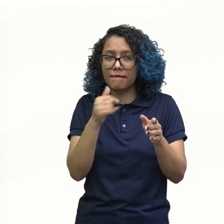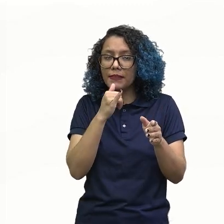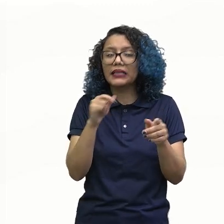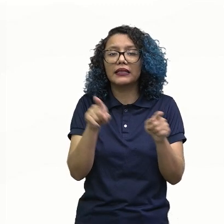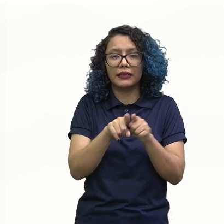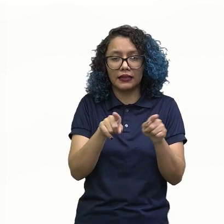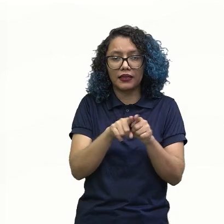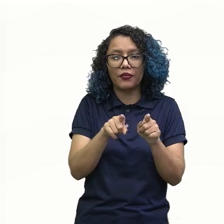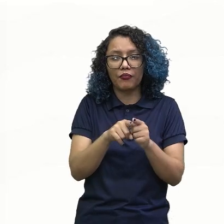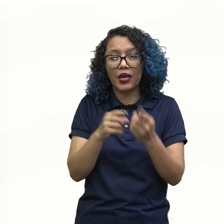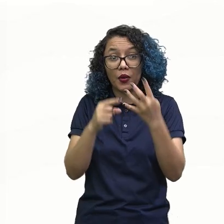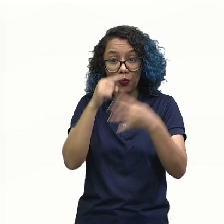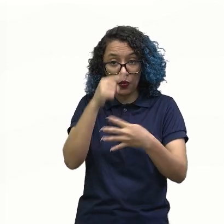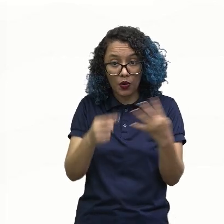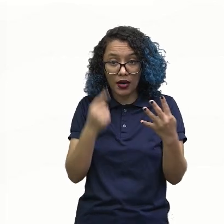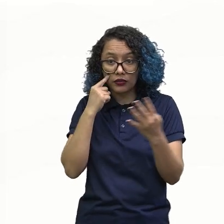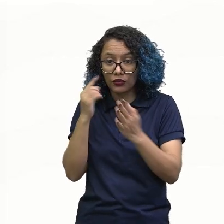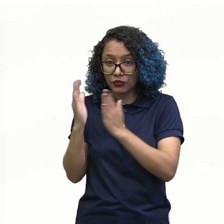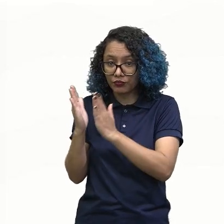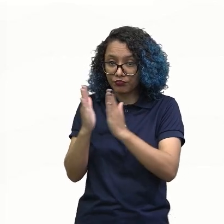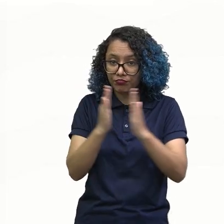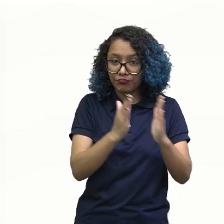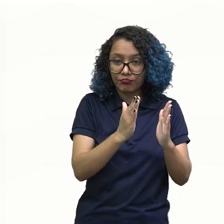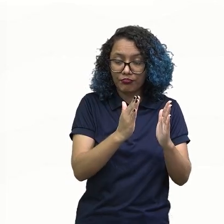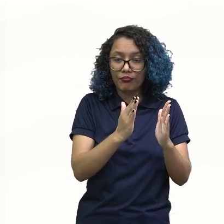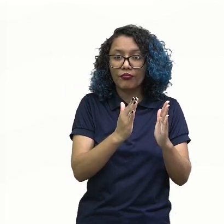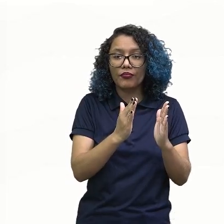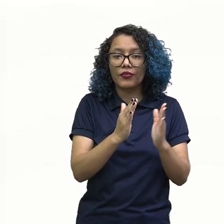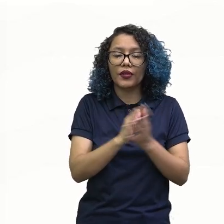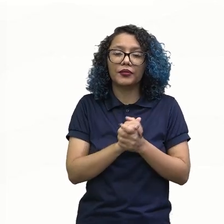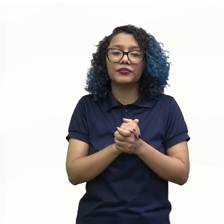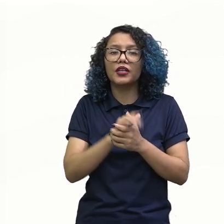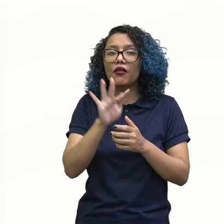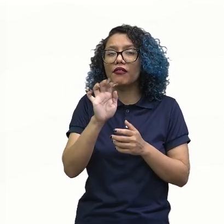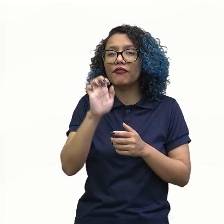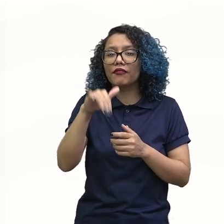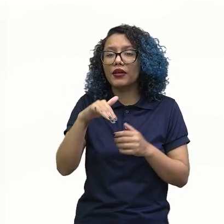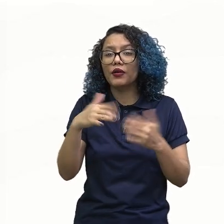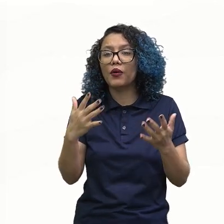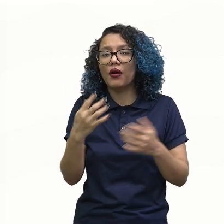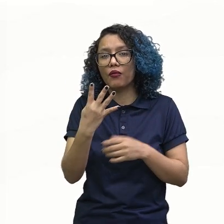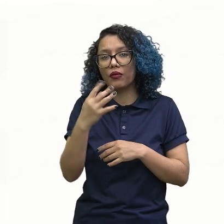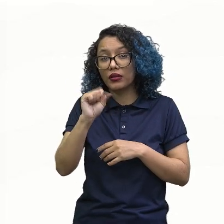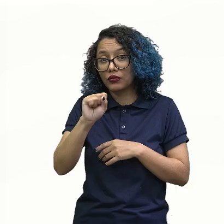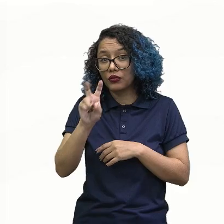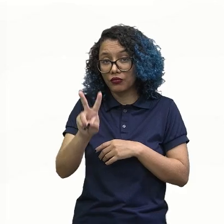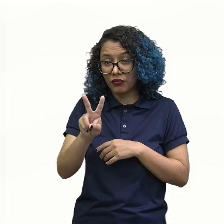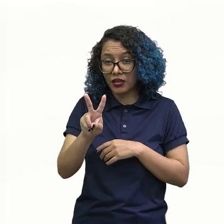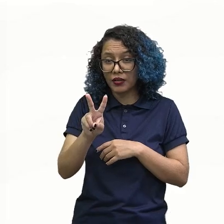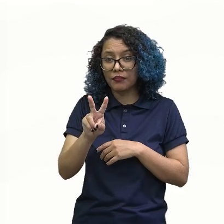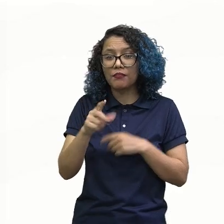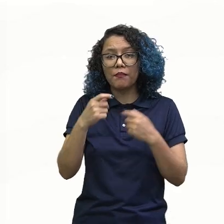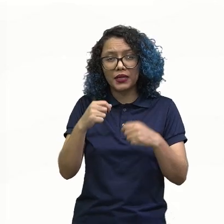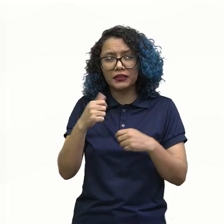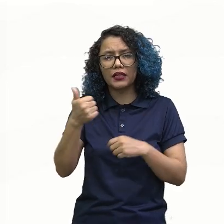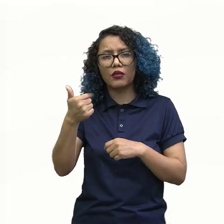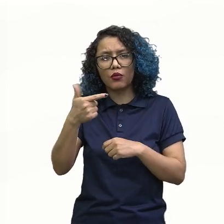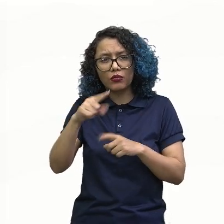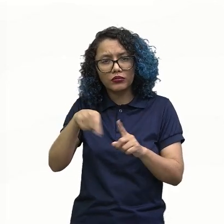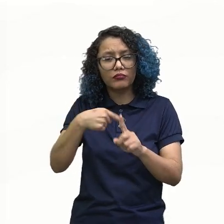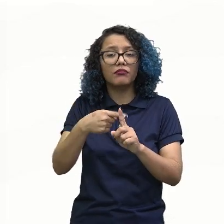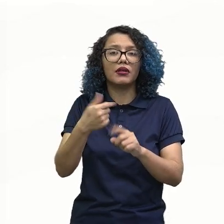4 baterias de 12 volts, a φ equivalente aqui é 48 volts. É só somar 12 mais